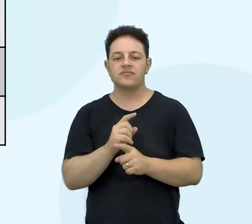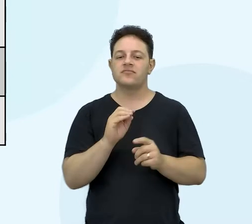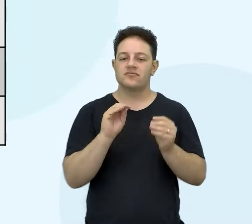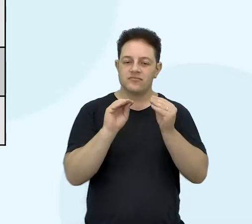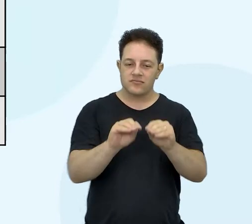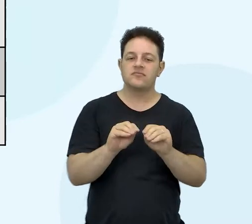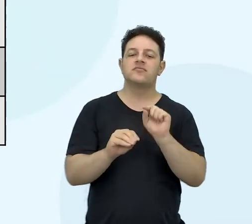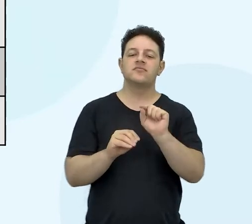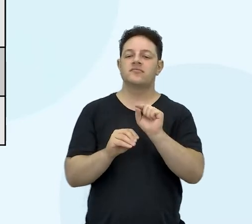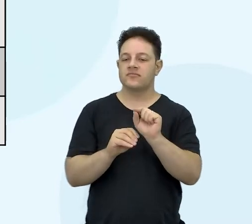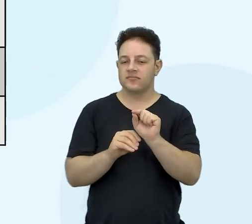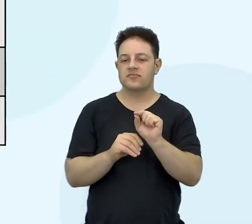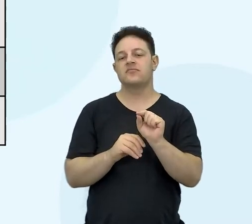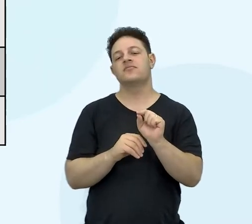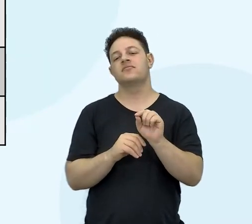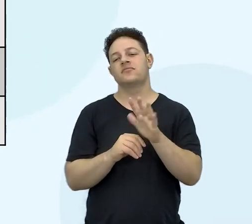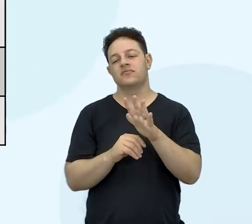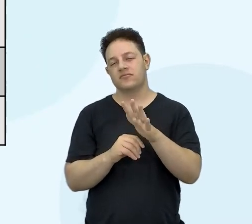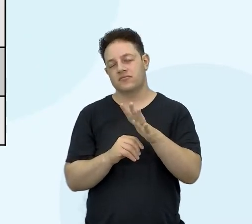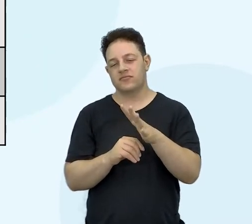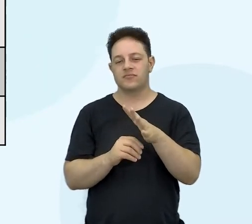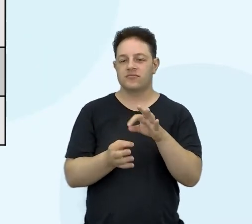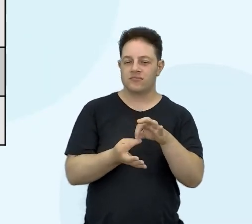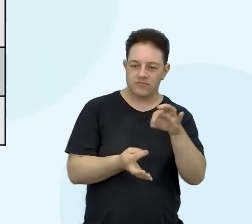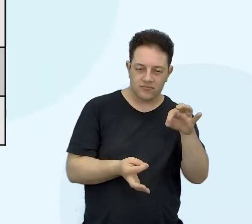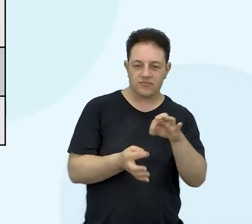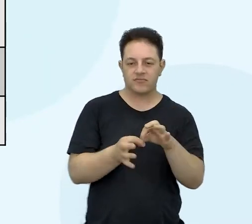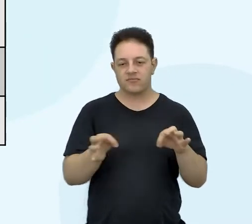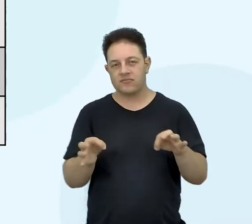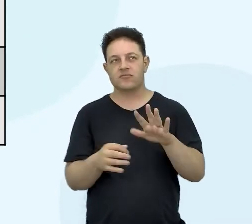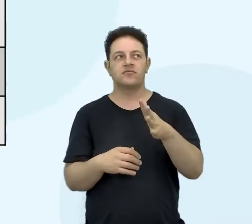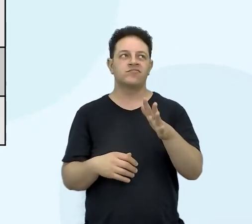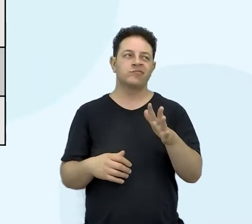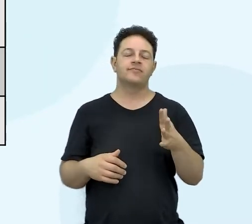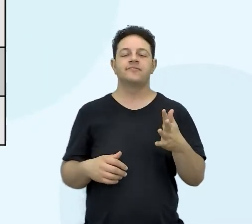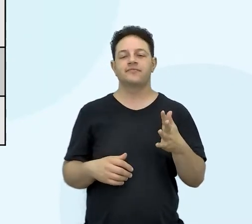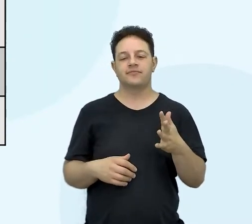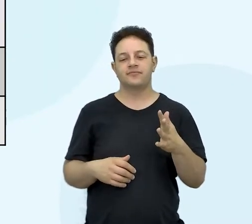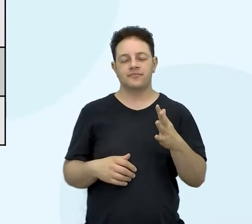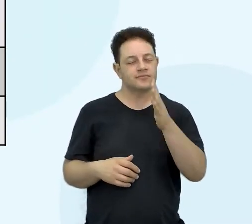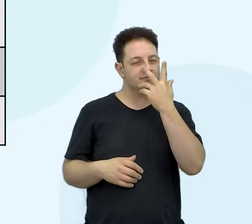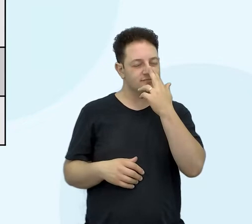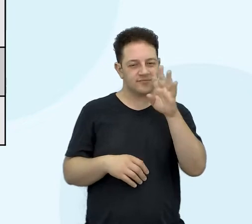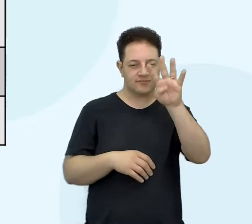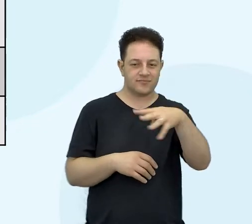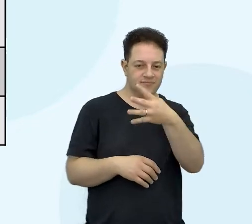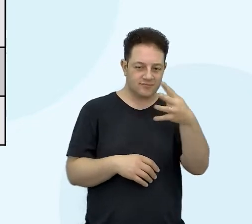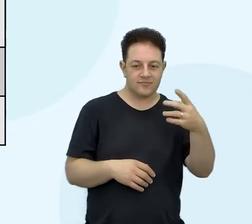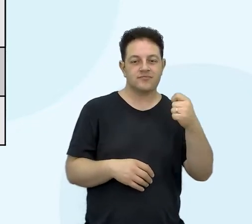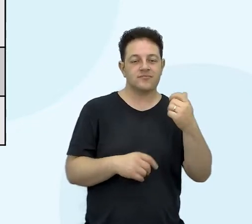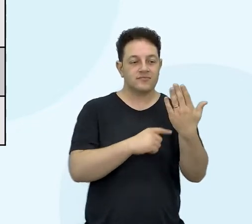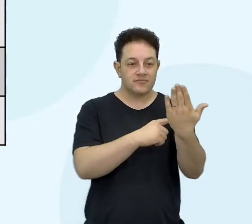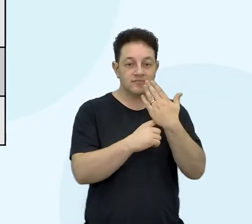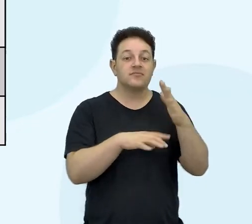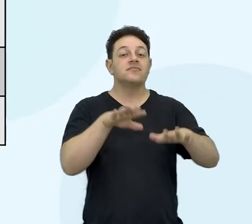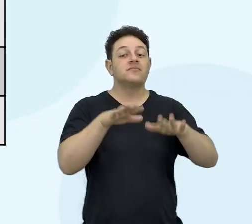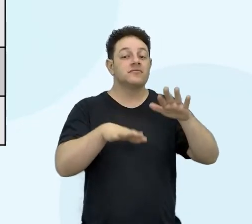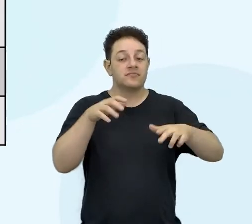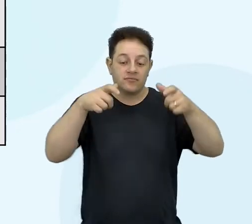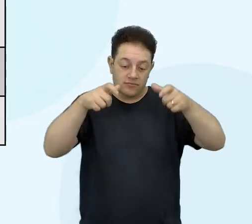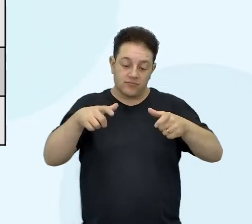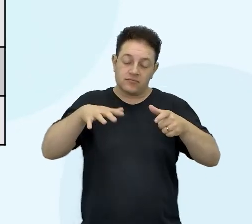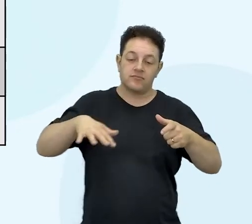ali uma medida, digamos assim, tabelada, até porque eu preciso das